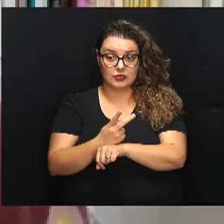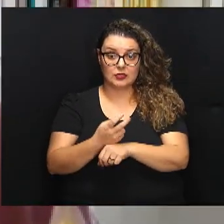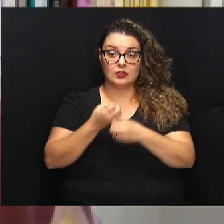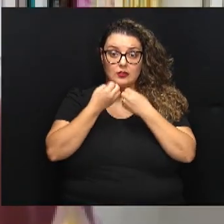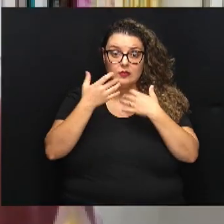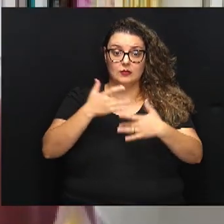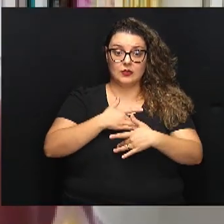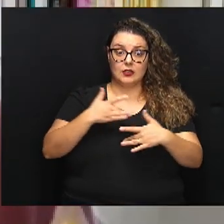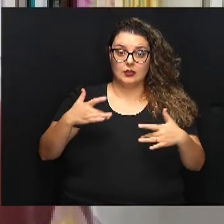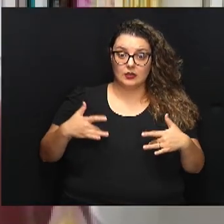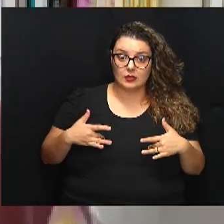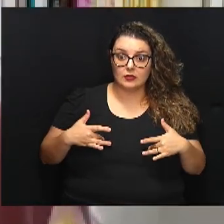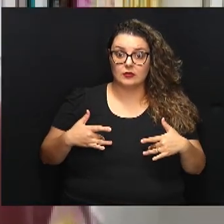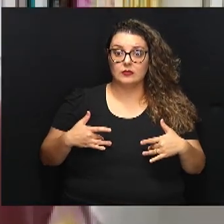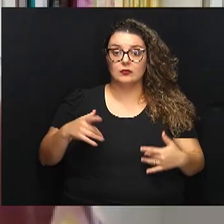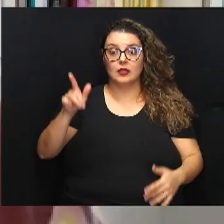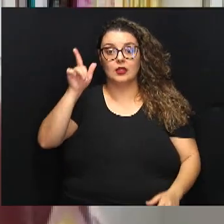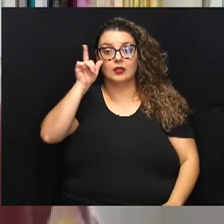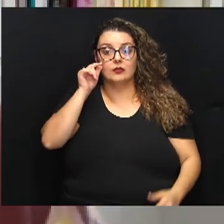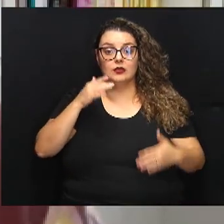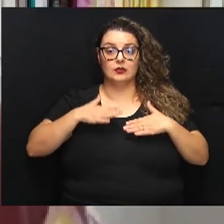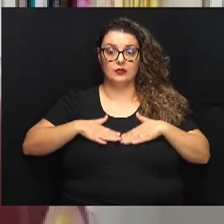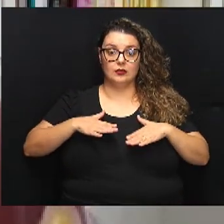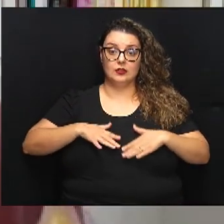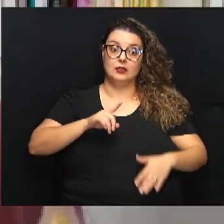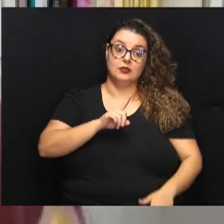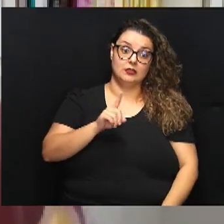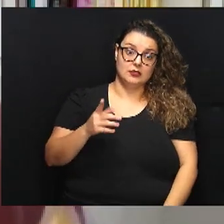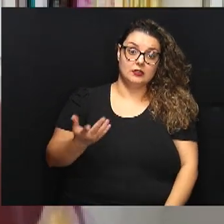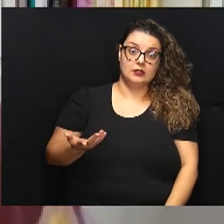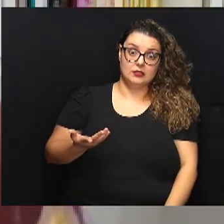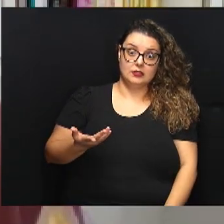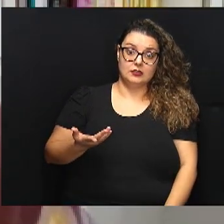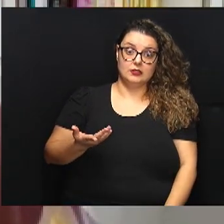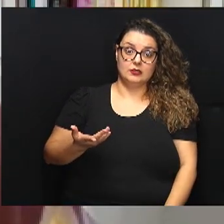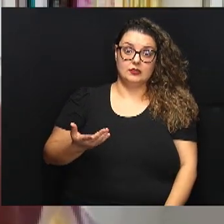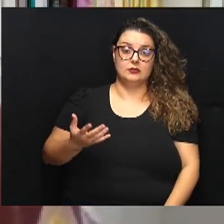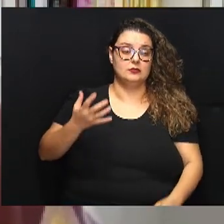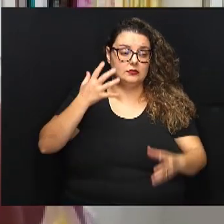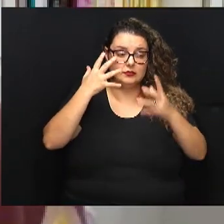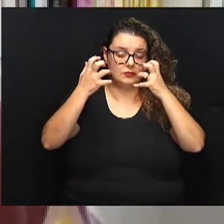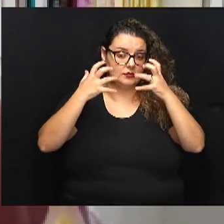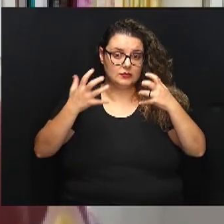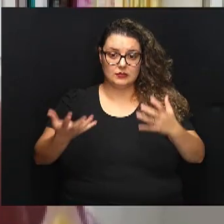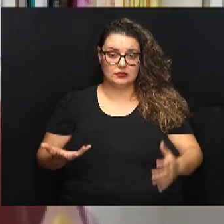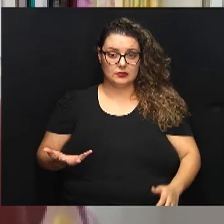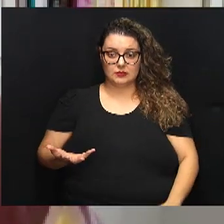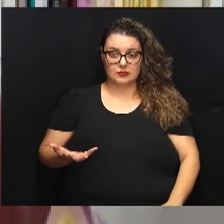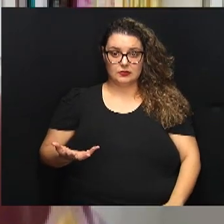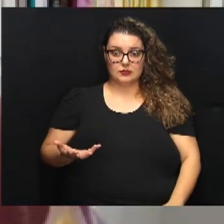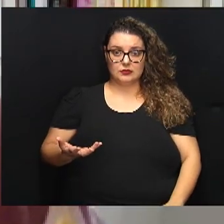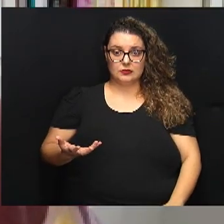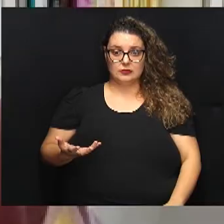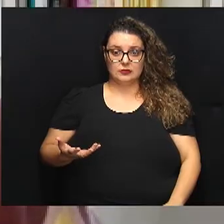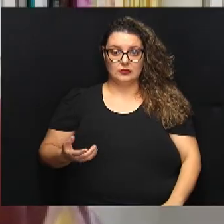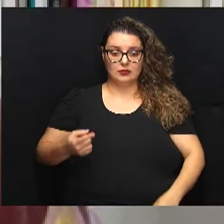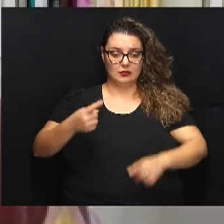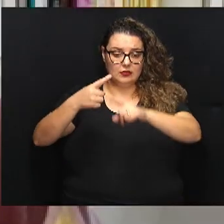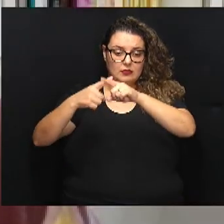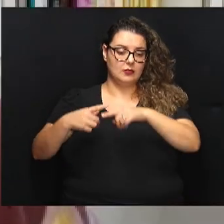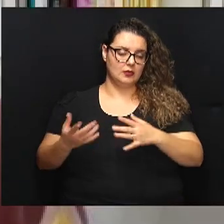bem-estar, buscar alívio, tranquilidade, não estresse ou competição,